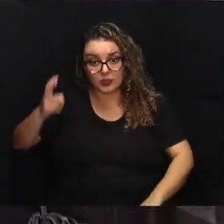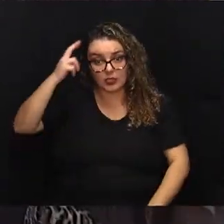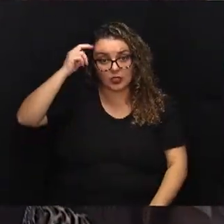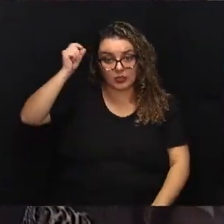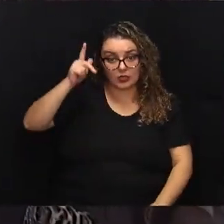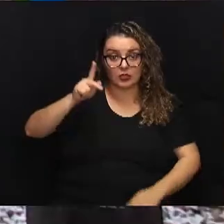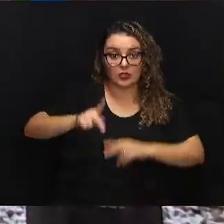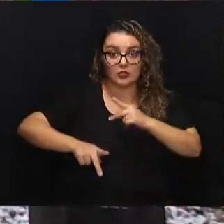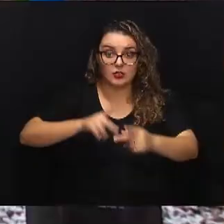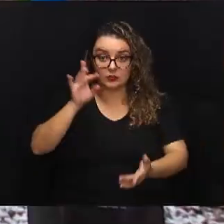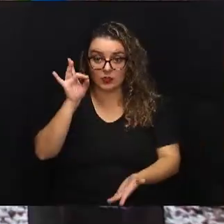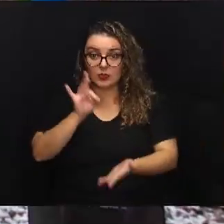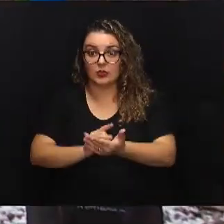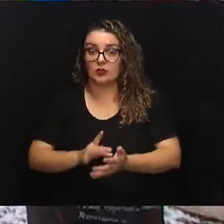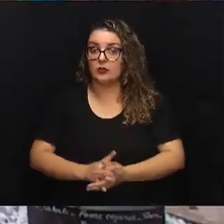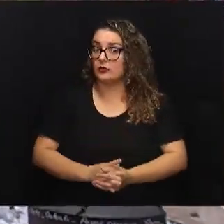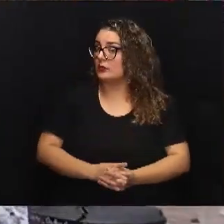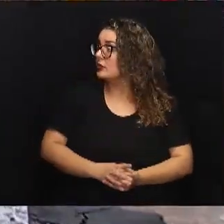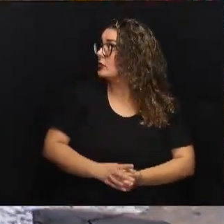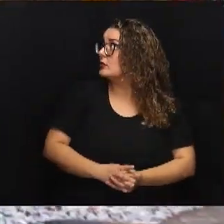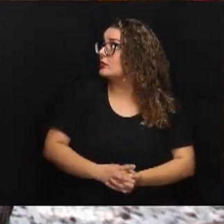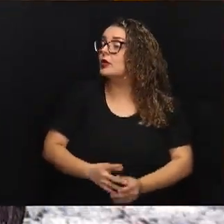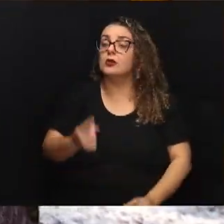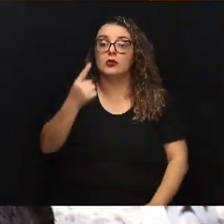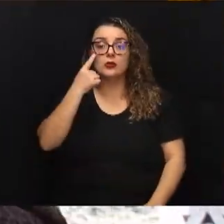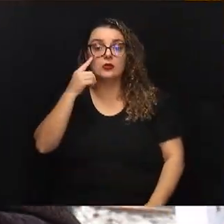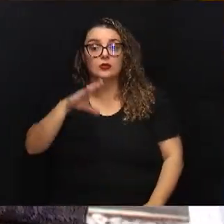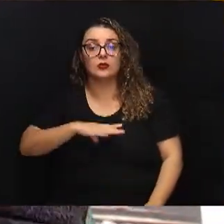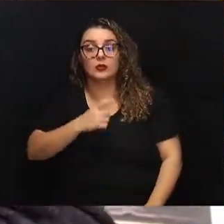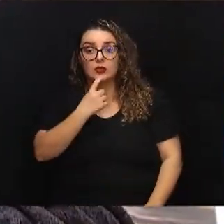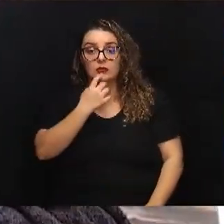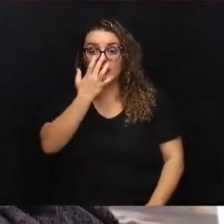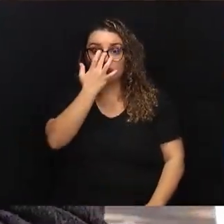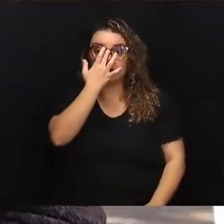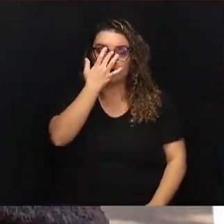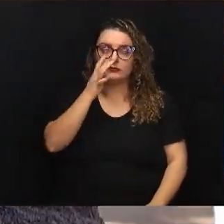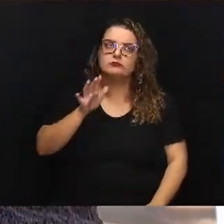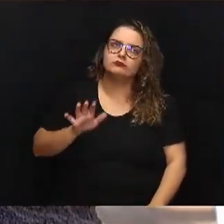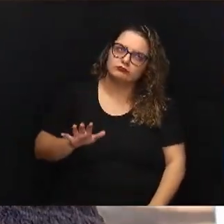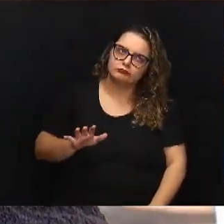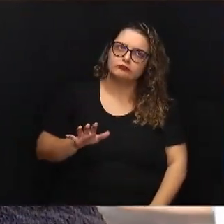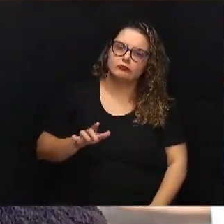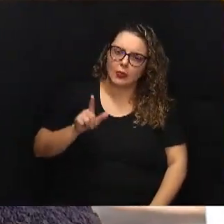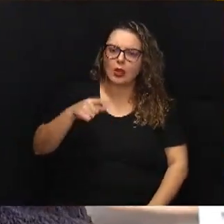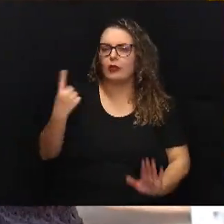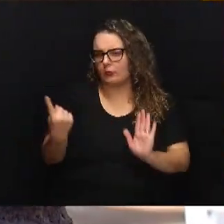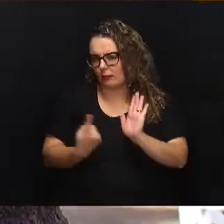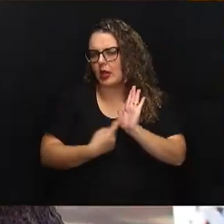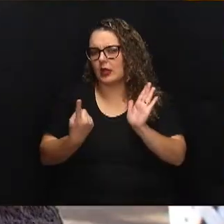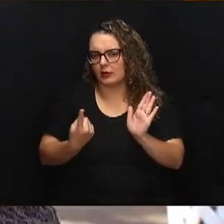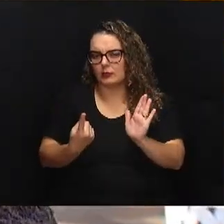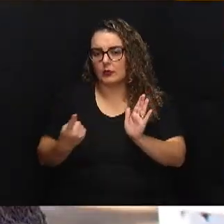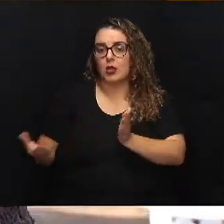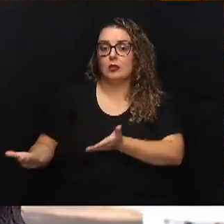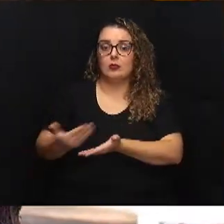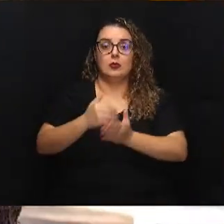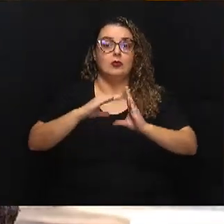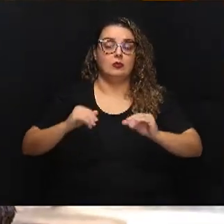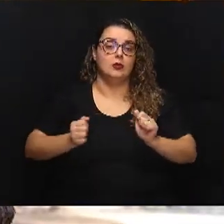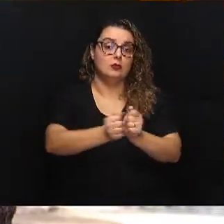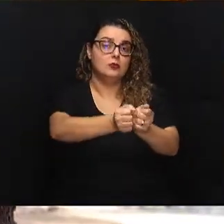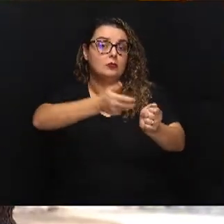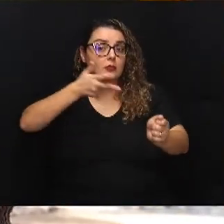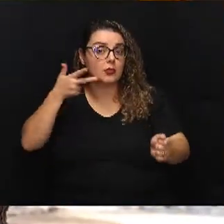povos originários. Olha, na verdade, Campinas, ela é um arco, né? Pelo acolhimento dos indígenas